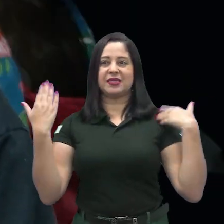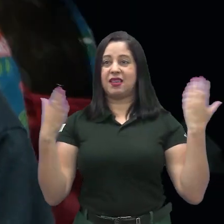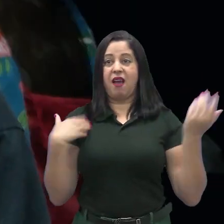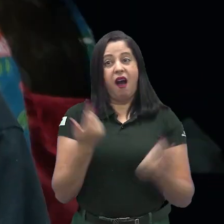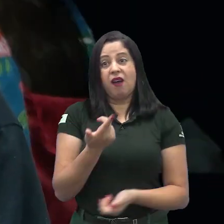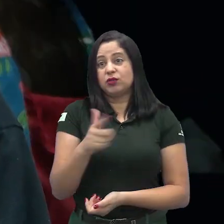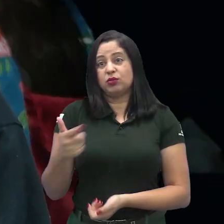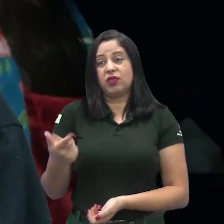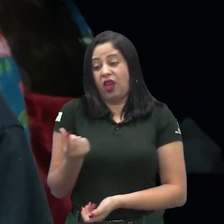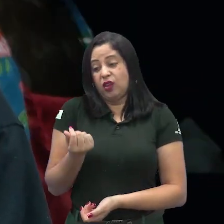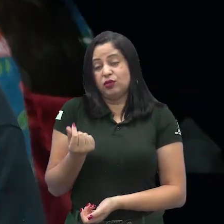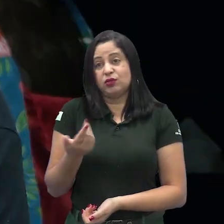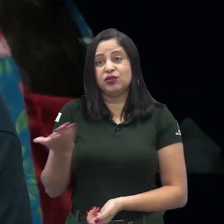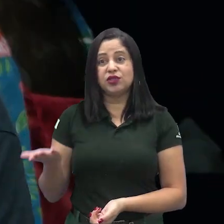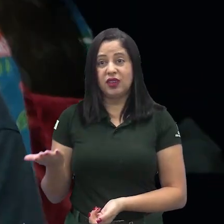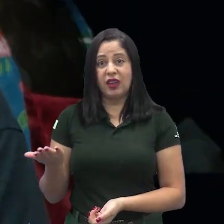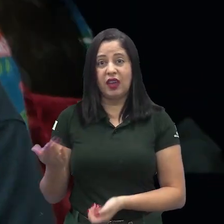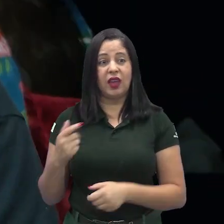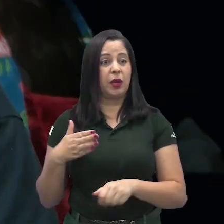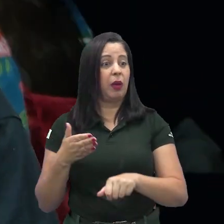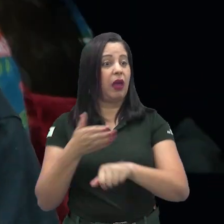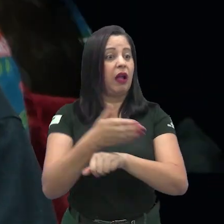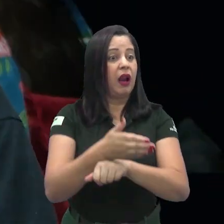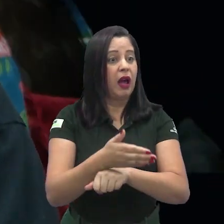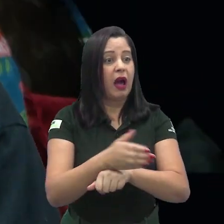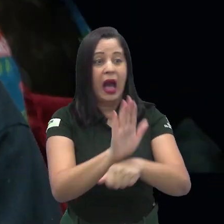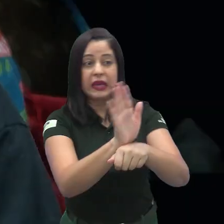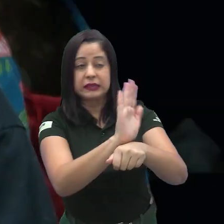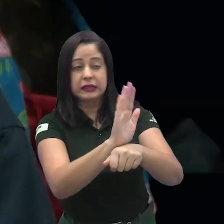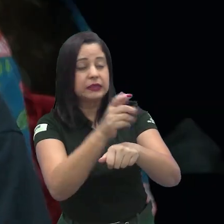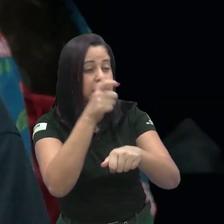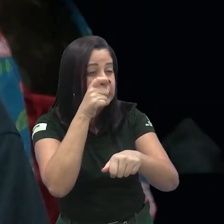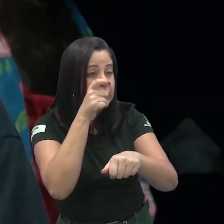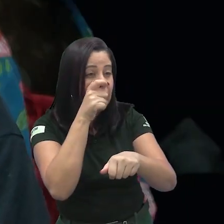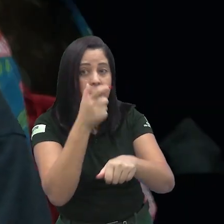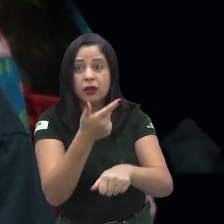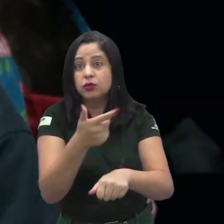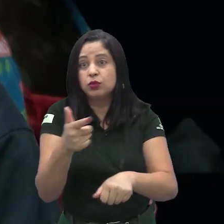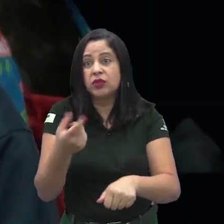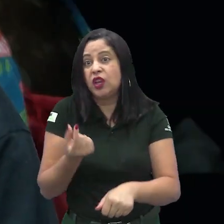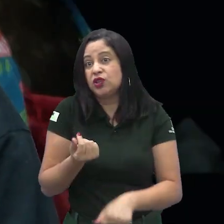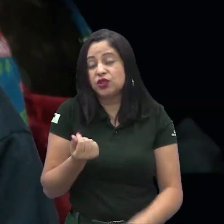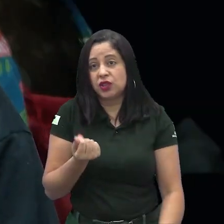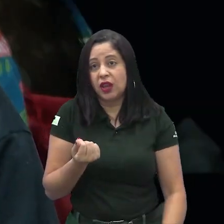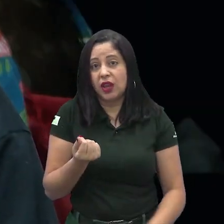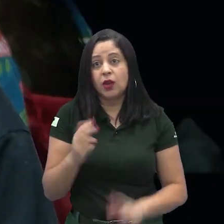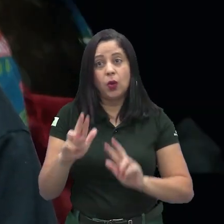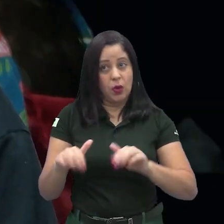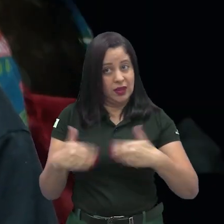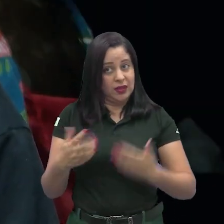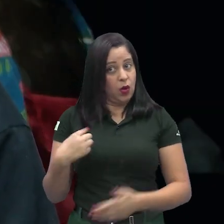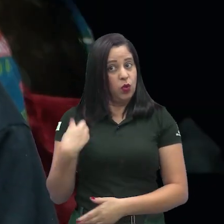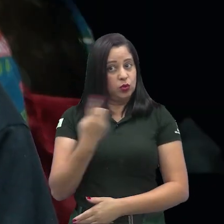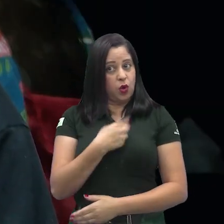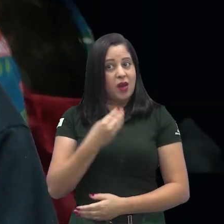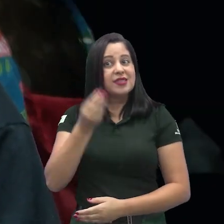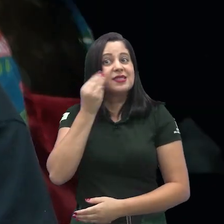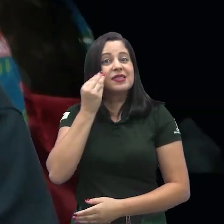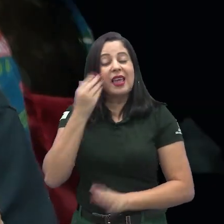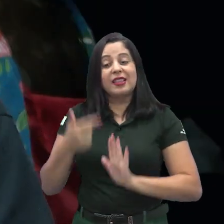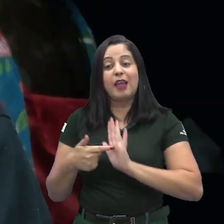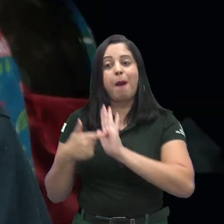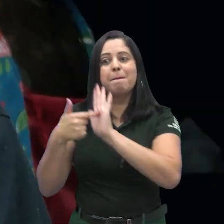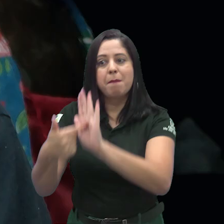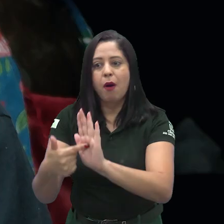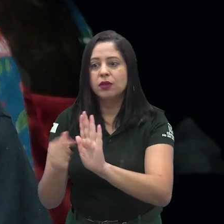condição financeira até de sair para ir no cinema ou fazer passeios. Então a gente tenta mostrar de que